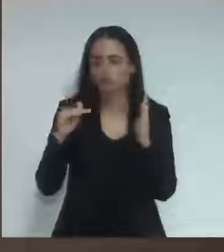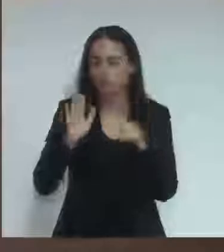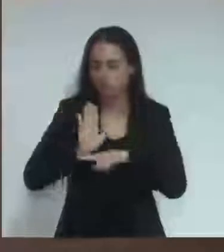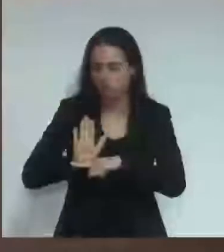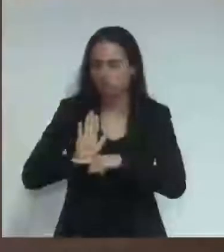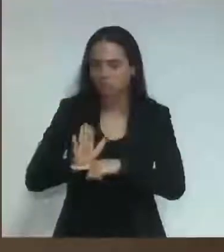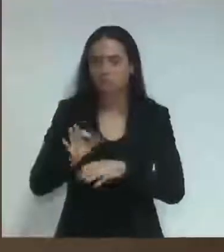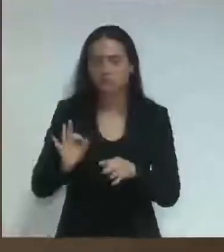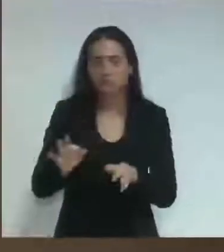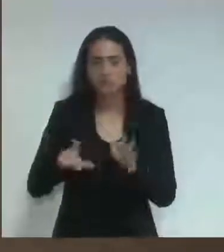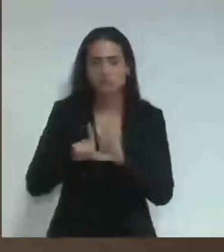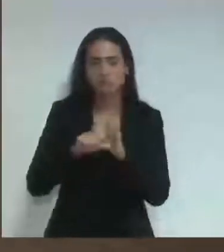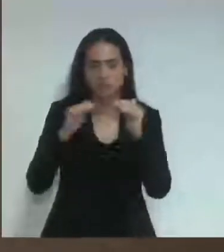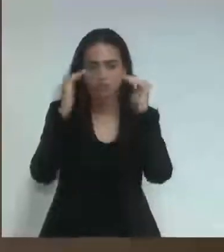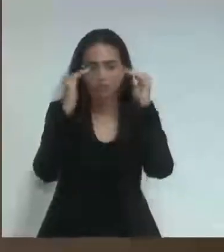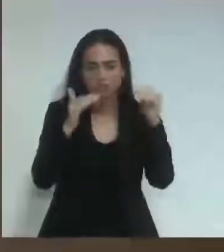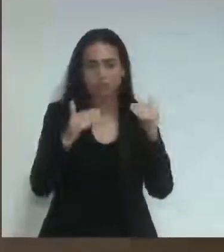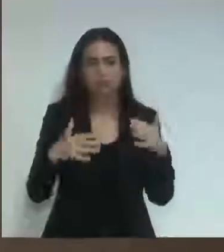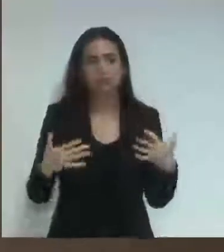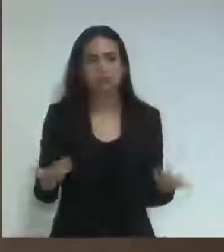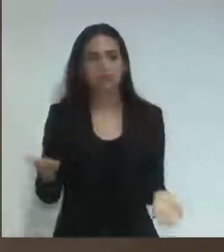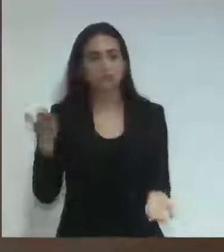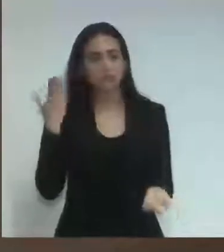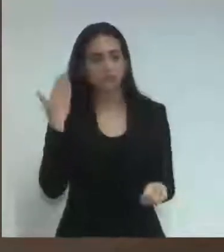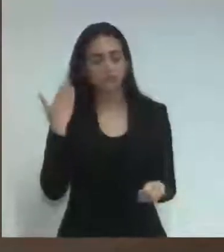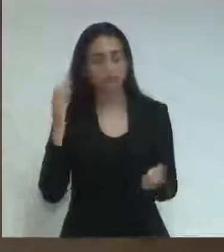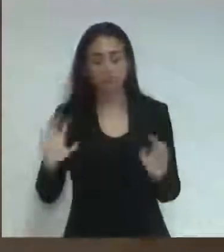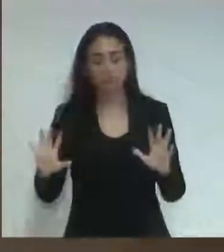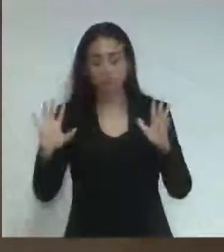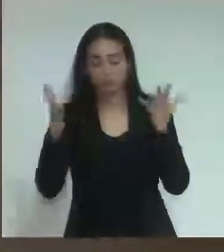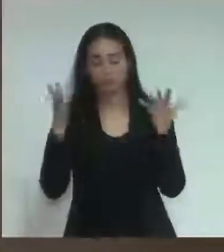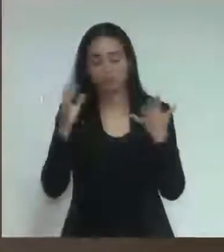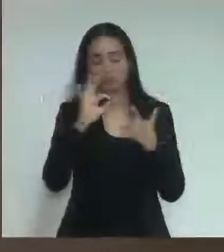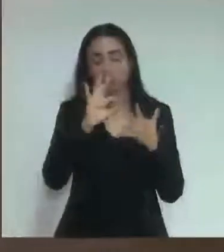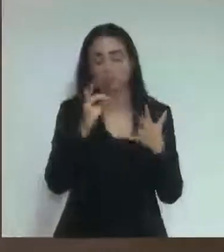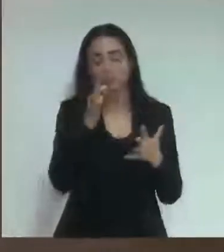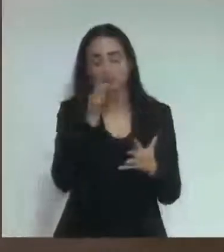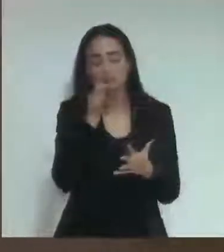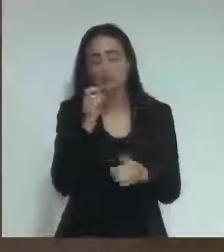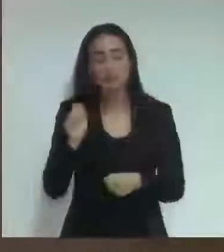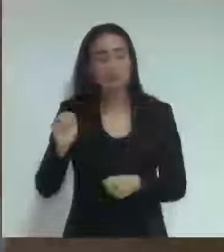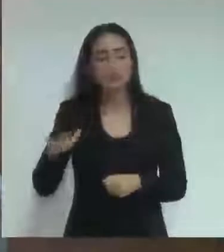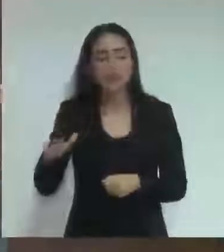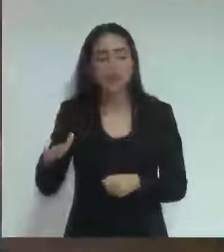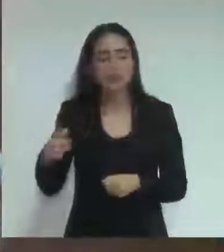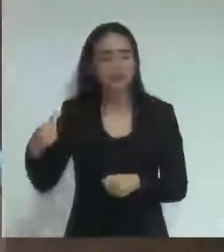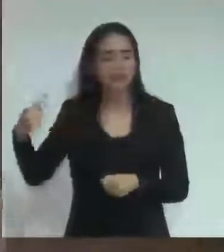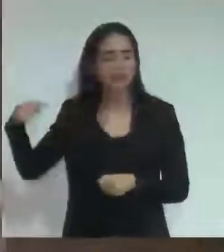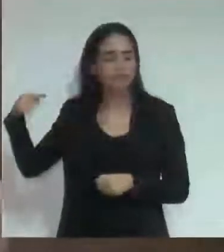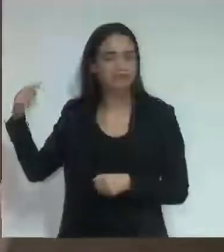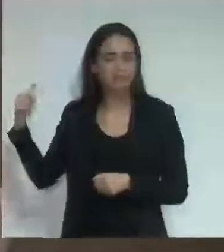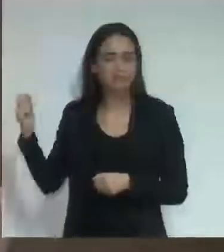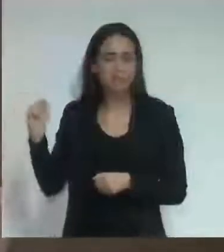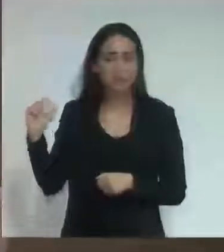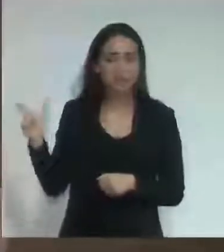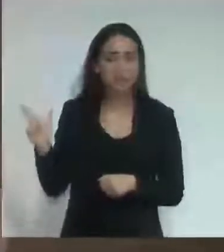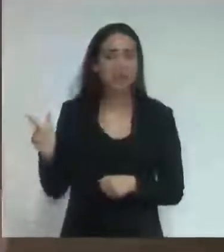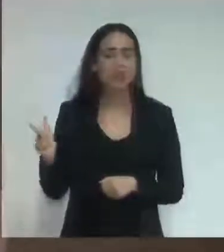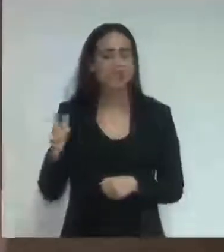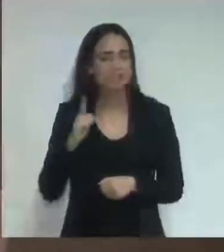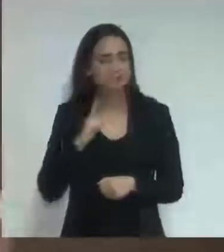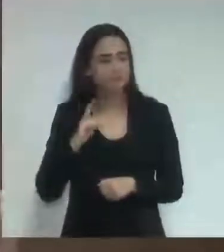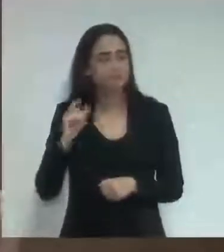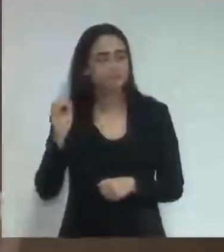Tivemos um resultado, senhor presidente, essa festa foi a mais barata, foi a festa que voltou com os grandes shows, porque era um compromisso, então, feito de calu de campanha,